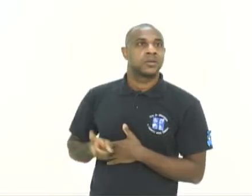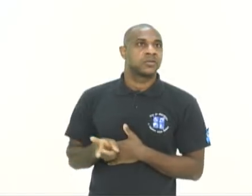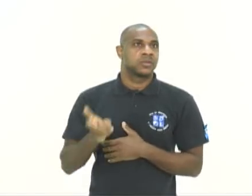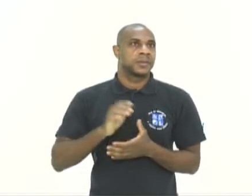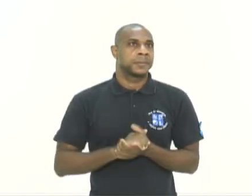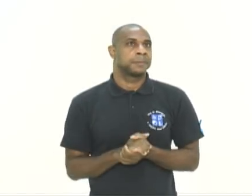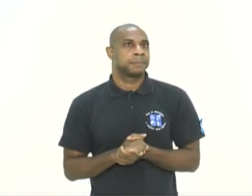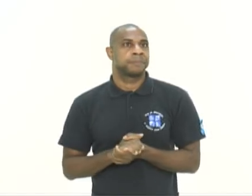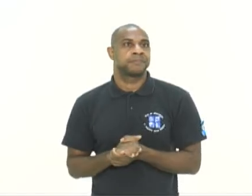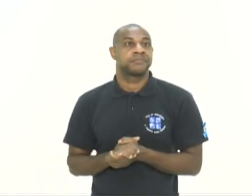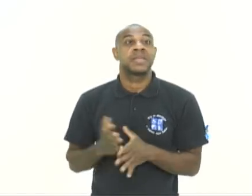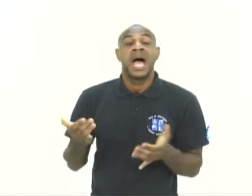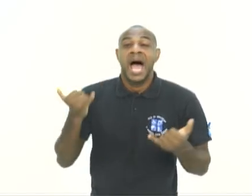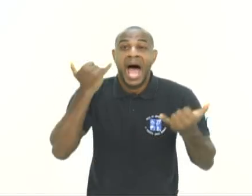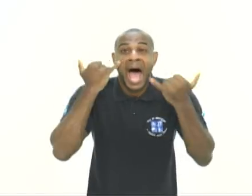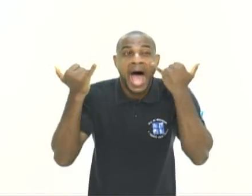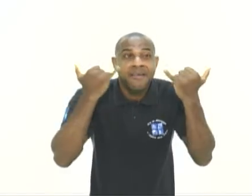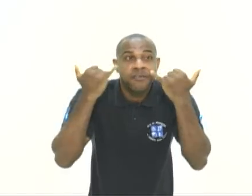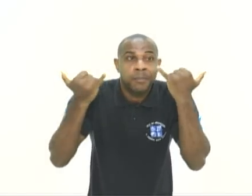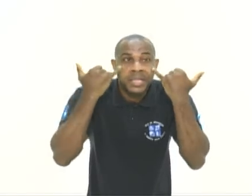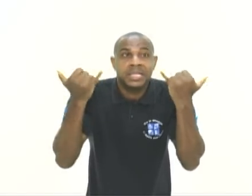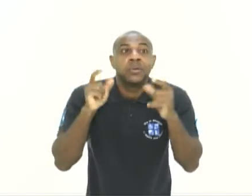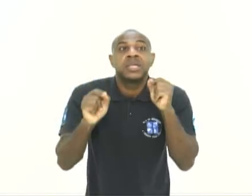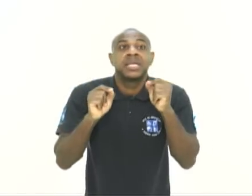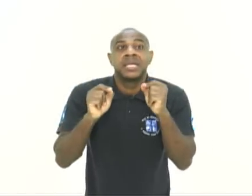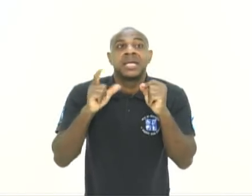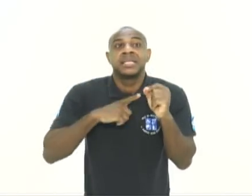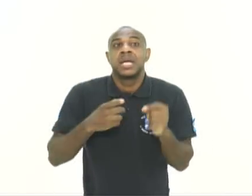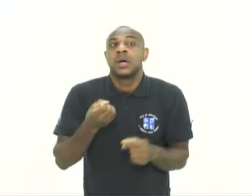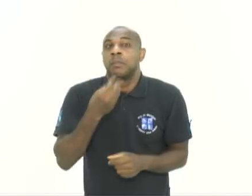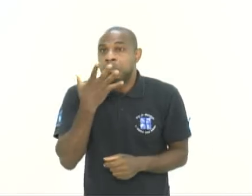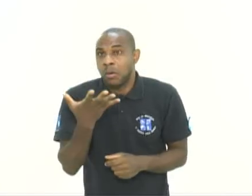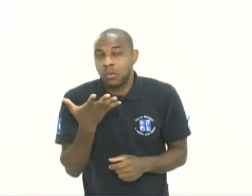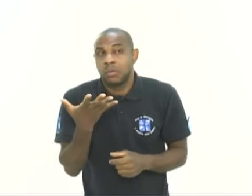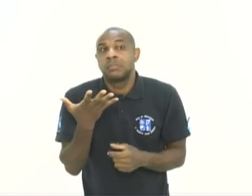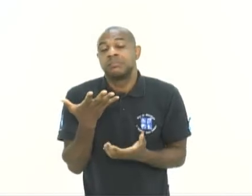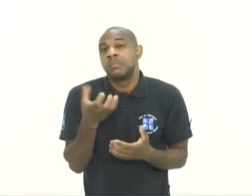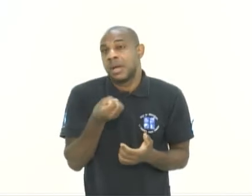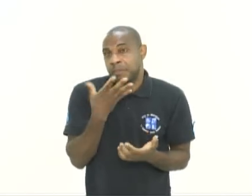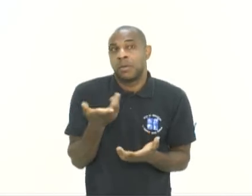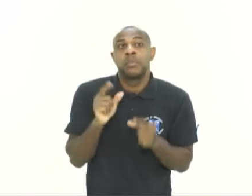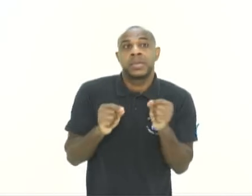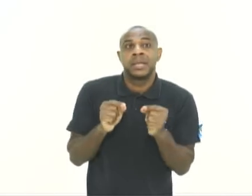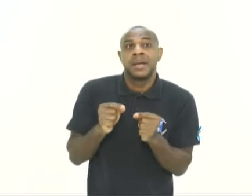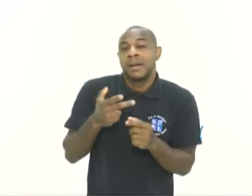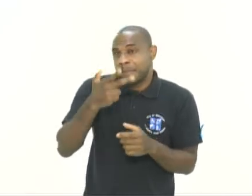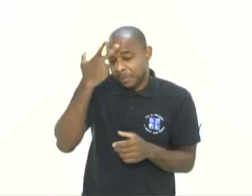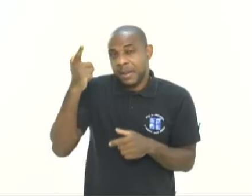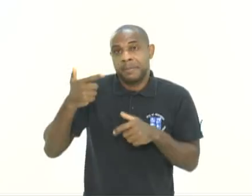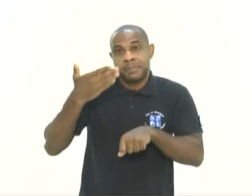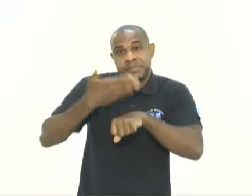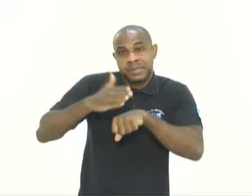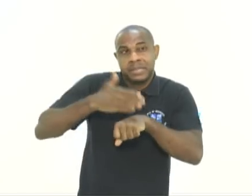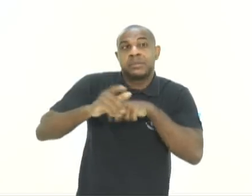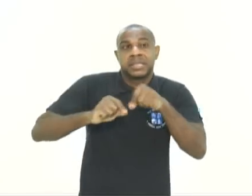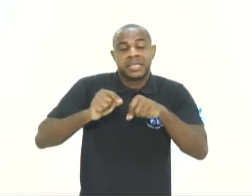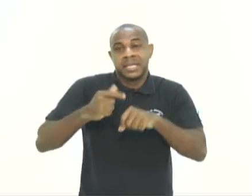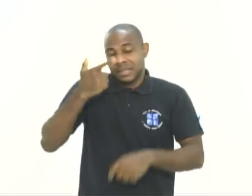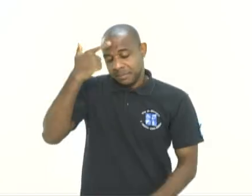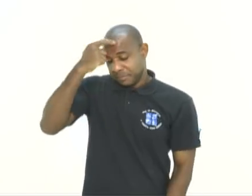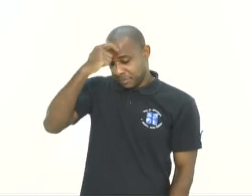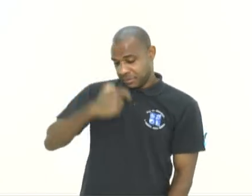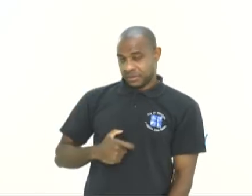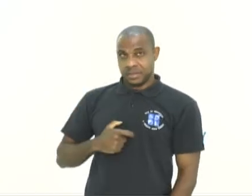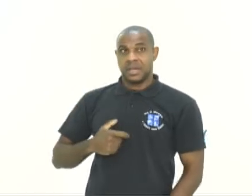Continuando, a informação tem relevância para o exercício pleno da cidadania e a formação de opinião. Por isso,